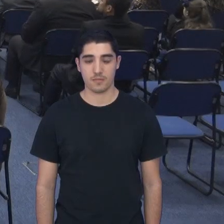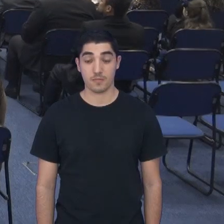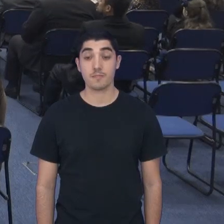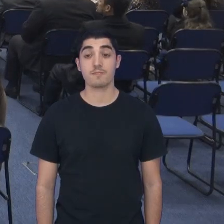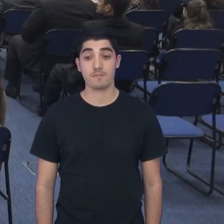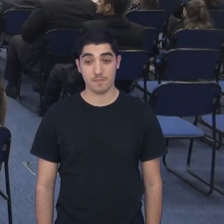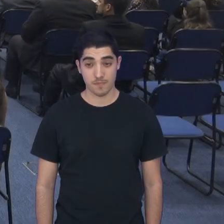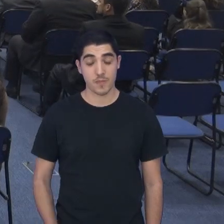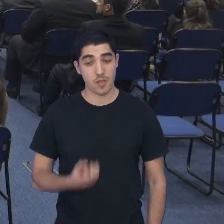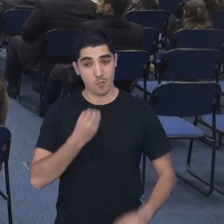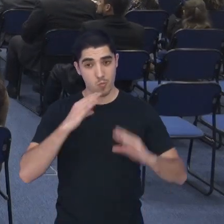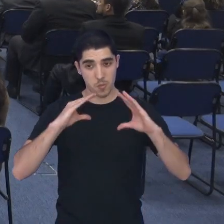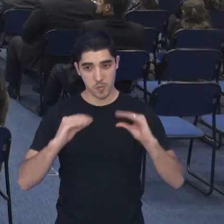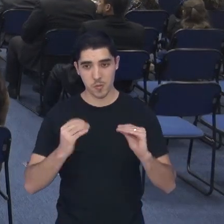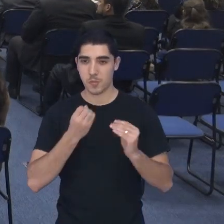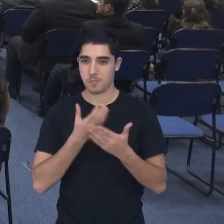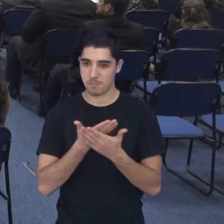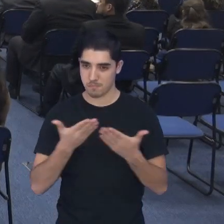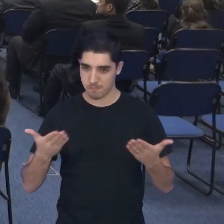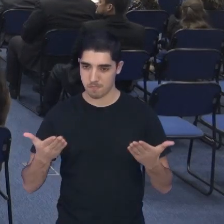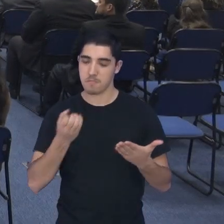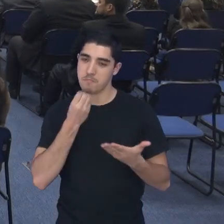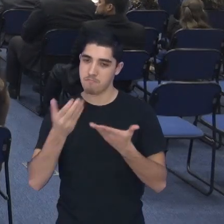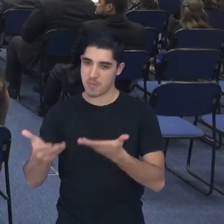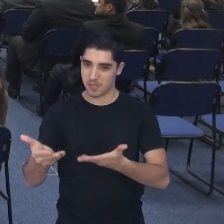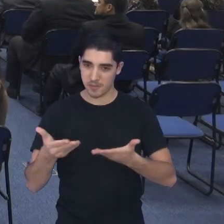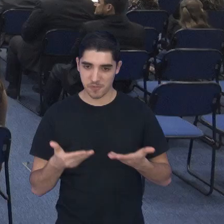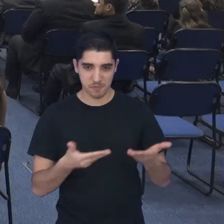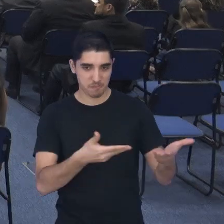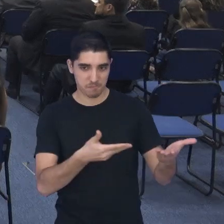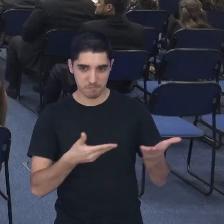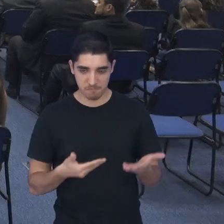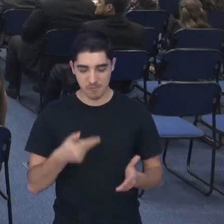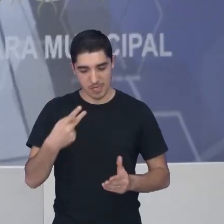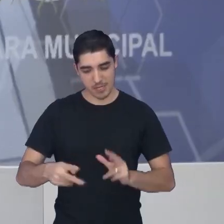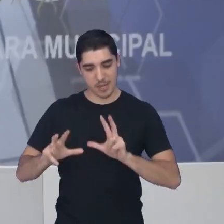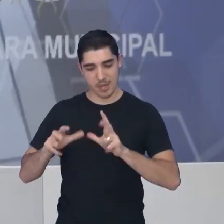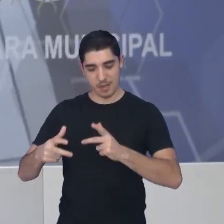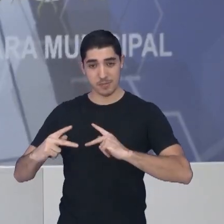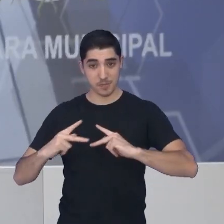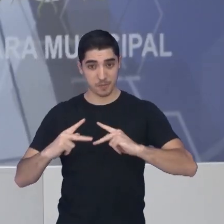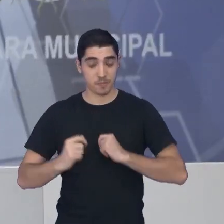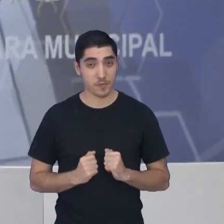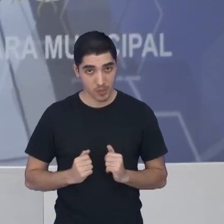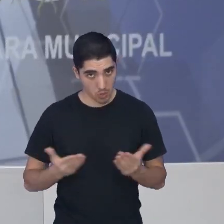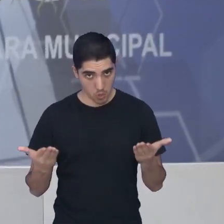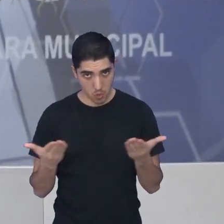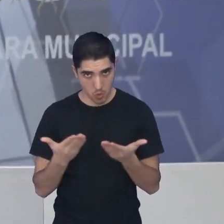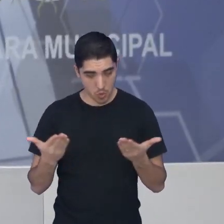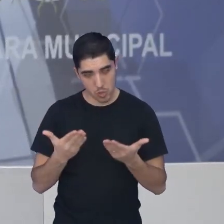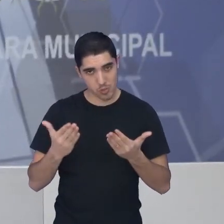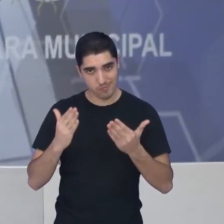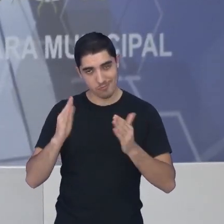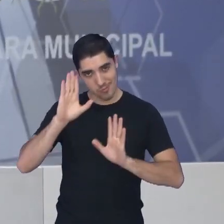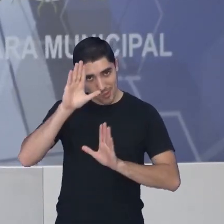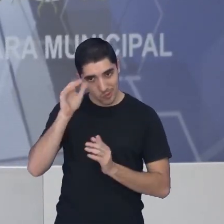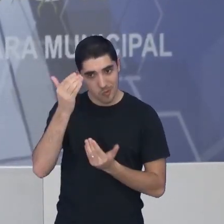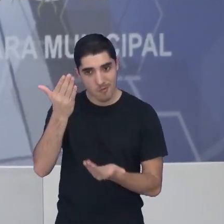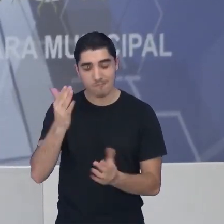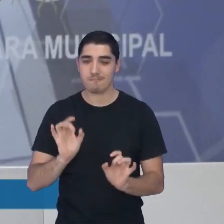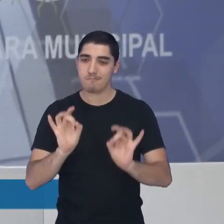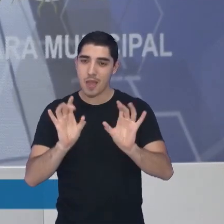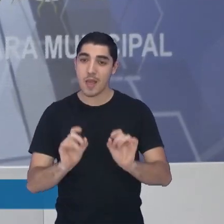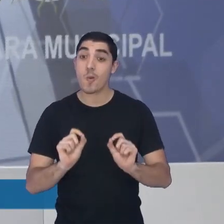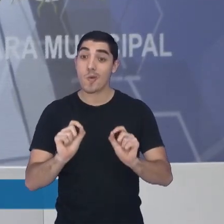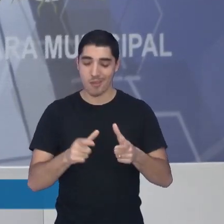Sejam todos muito bem-vindos à Câmara Municipal de São José dos Campos. Esta solenidade foi especialmente convocada para a outorga